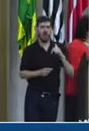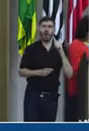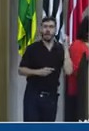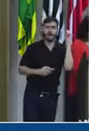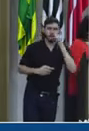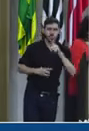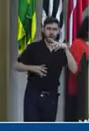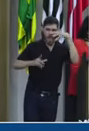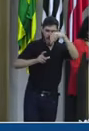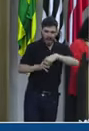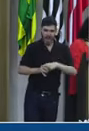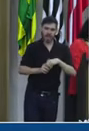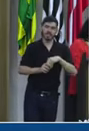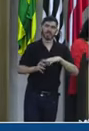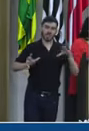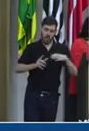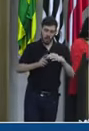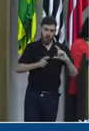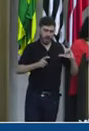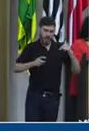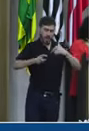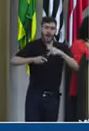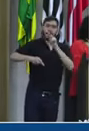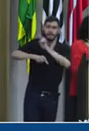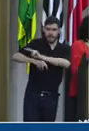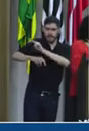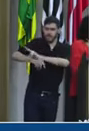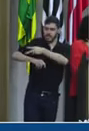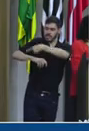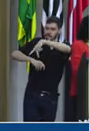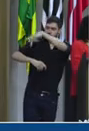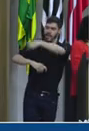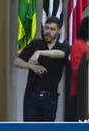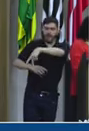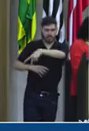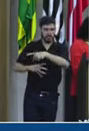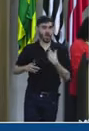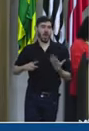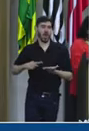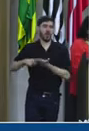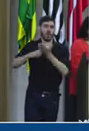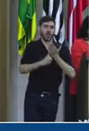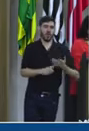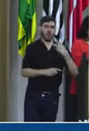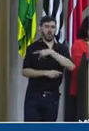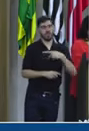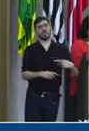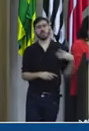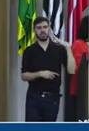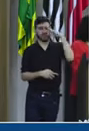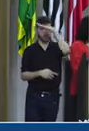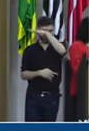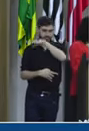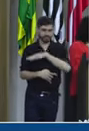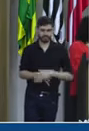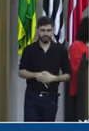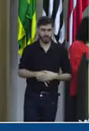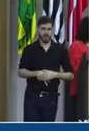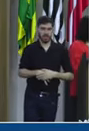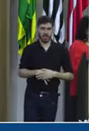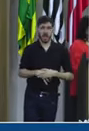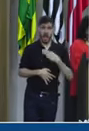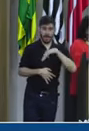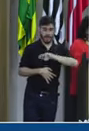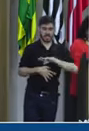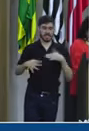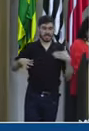membros de povos tradicionais sejam protegidos nessa nação. Esse é o compromisso do presidente Bolsonaro. Essa é a missão